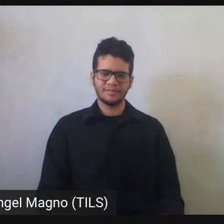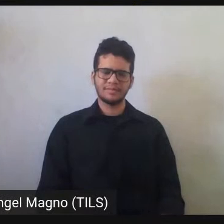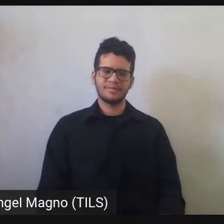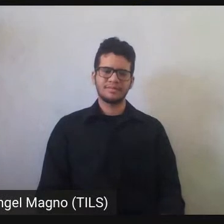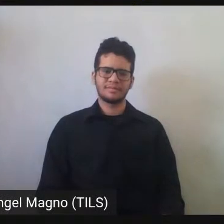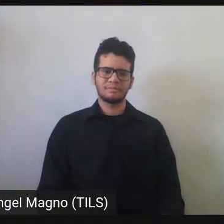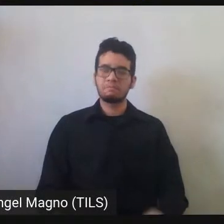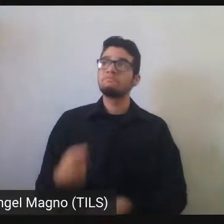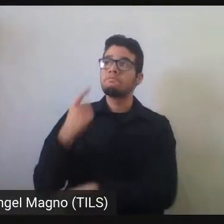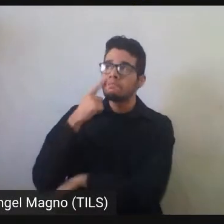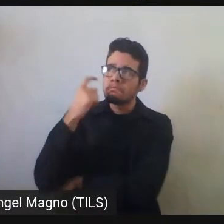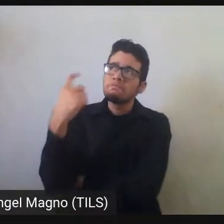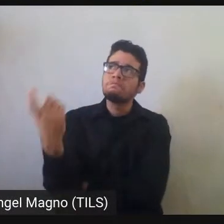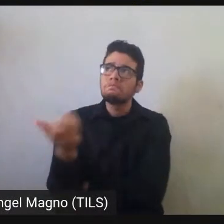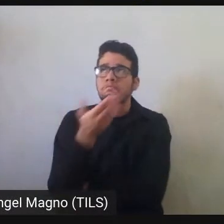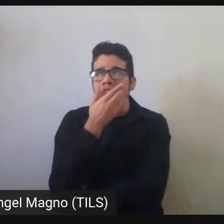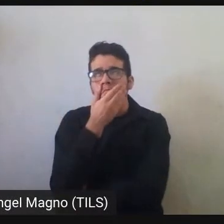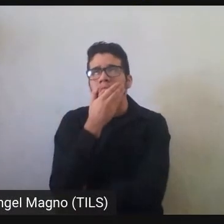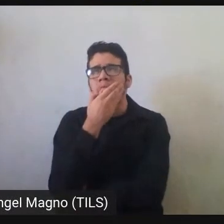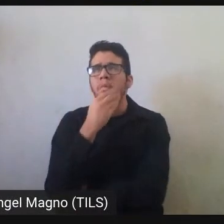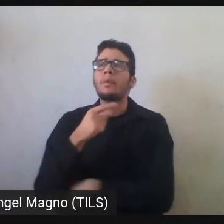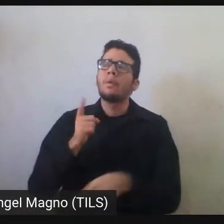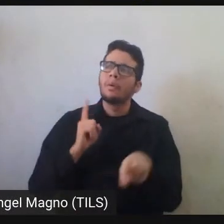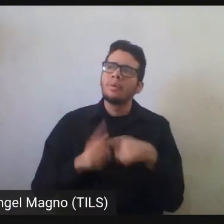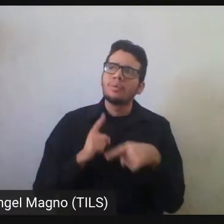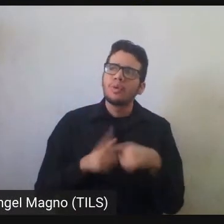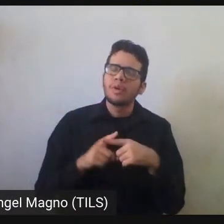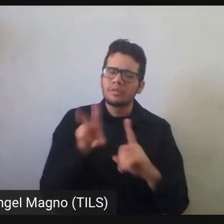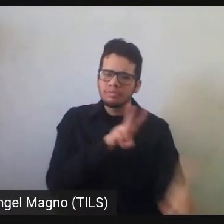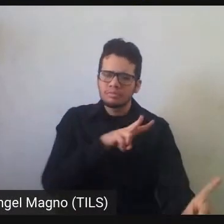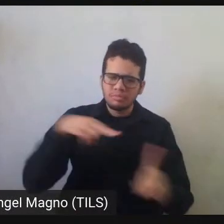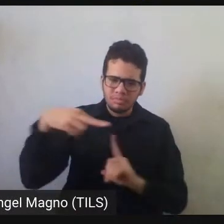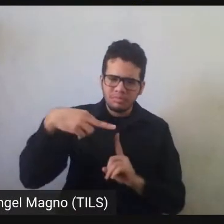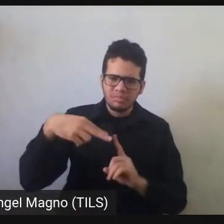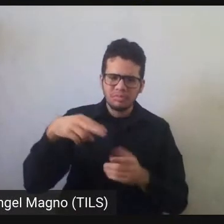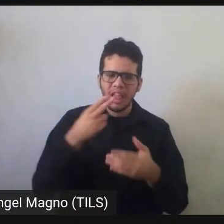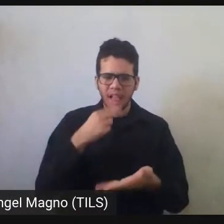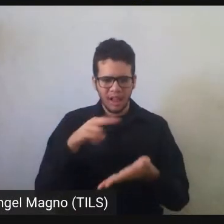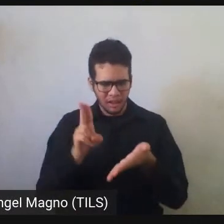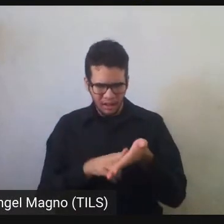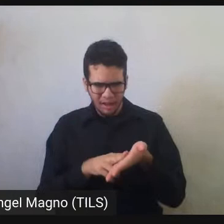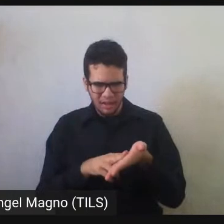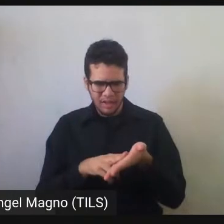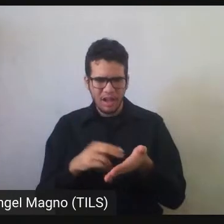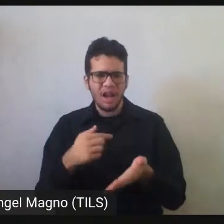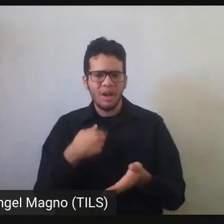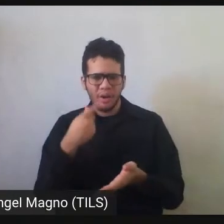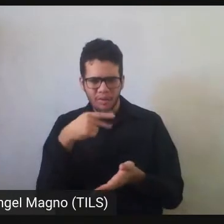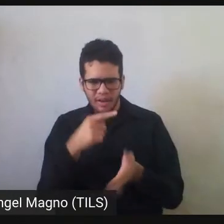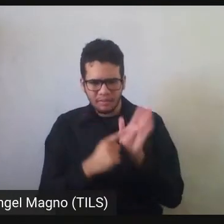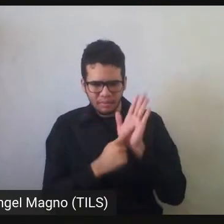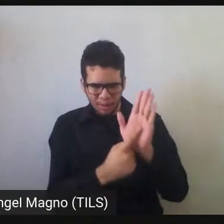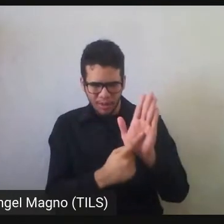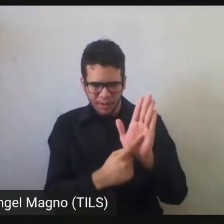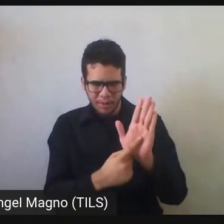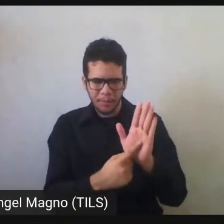interessante isso né porque nessa carta é uma carta que eu citei na minha fala agora